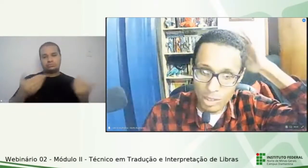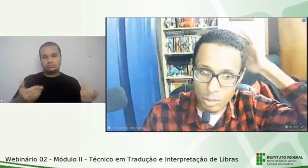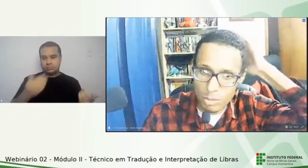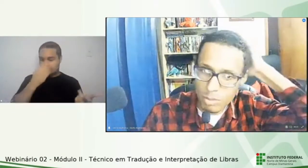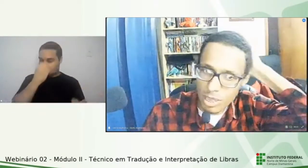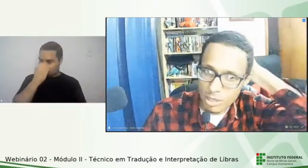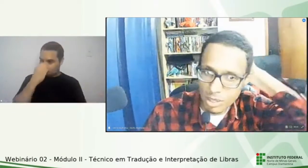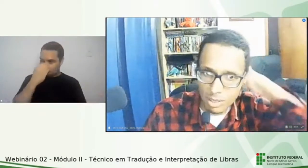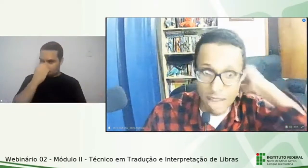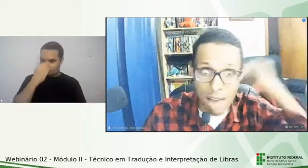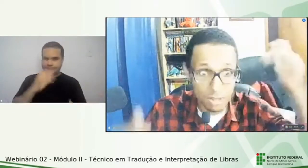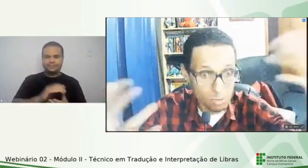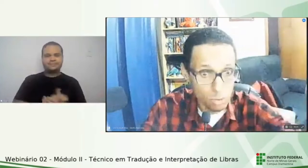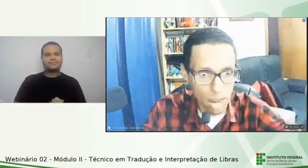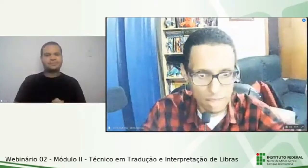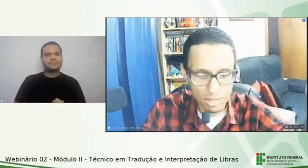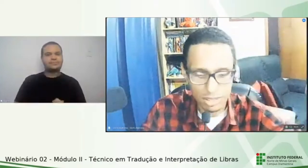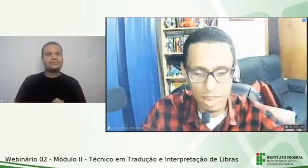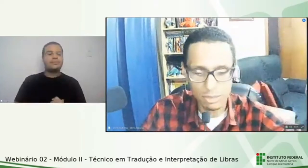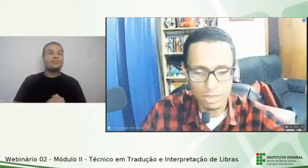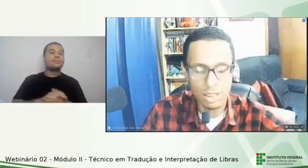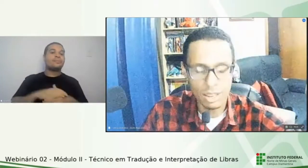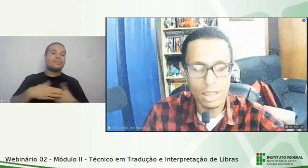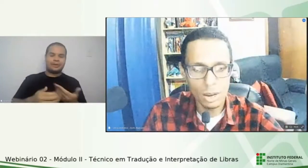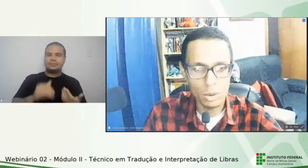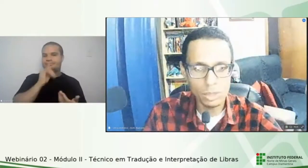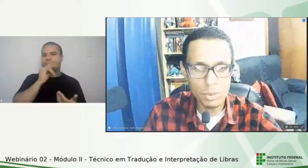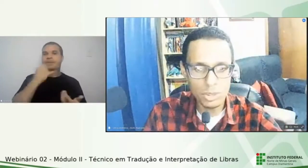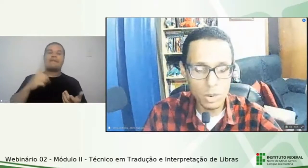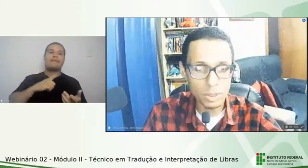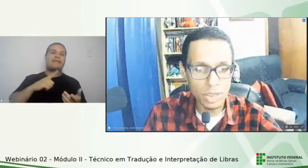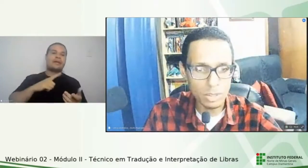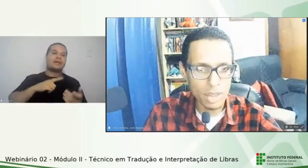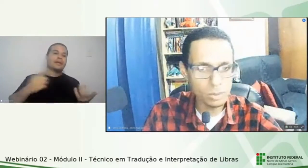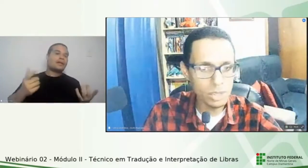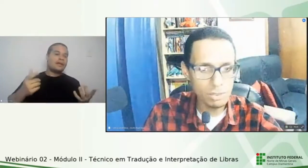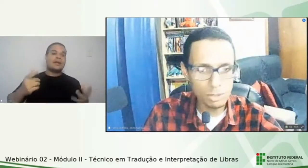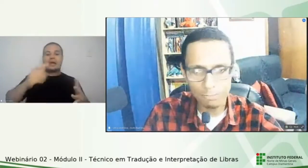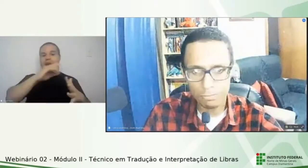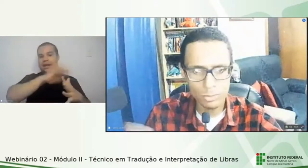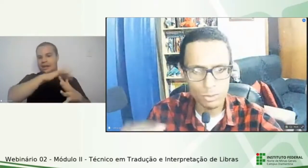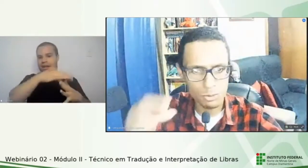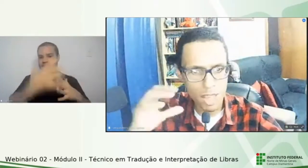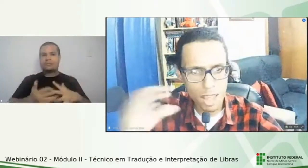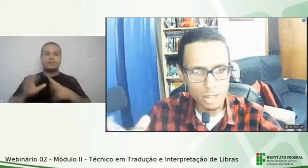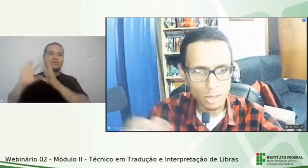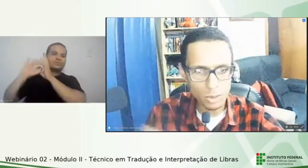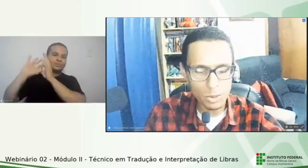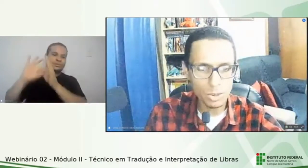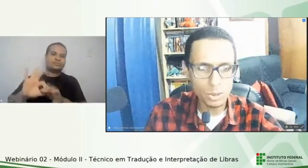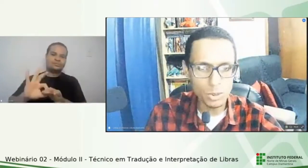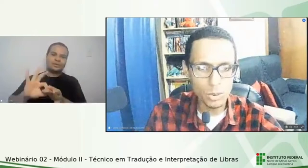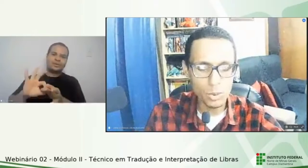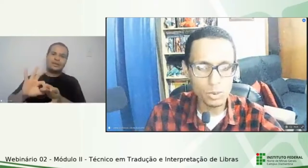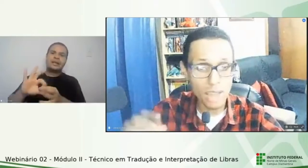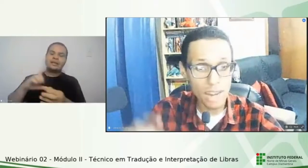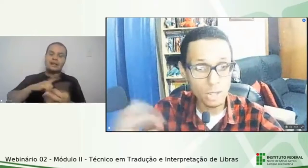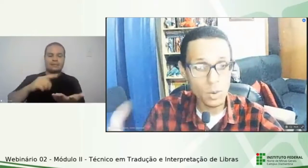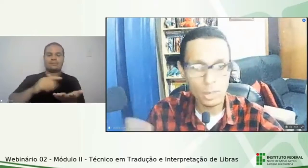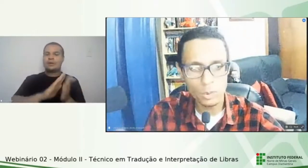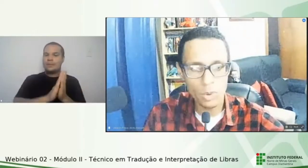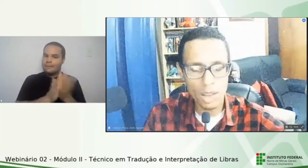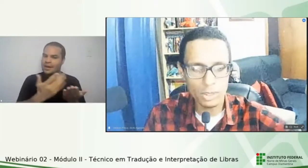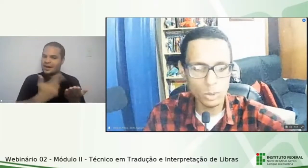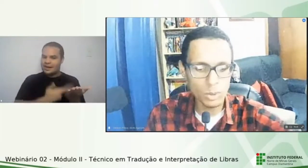no estado de Minas, ensinava-se o Libras em contexto, né? Era um livro verde do instrutor, o verde